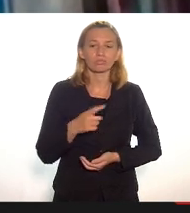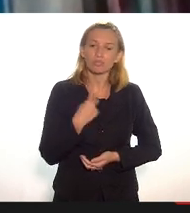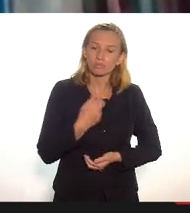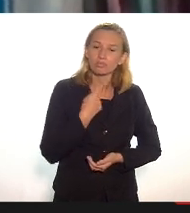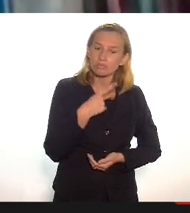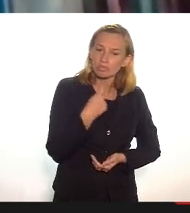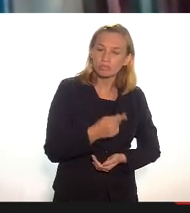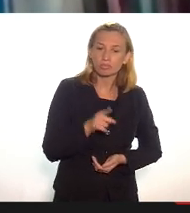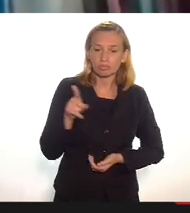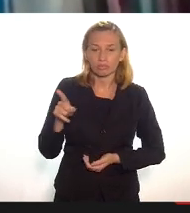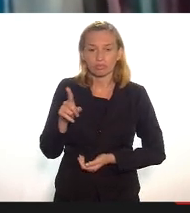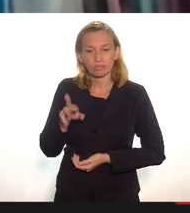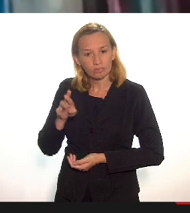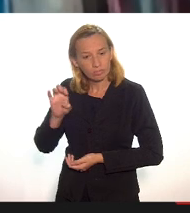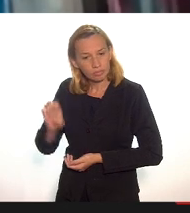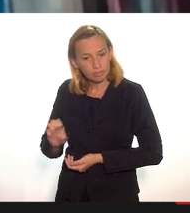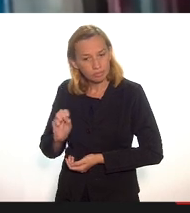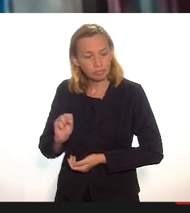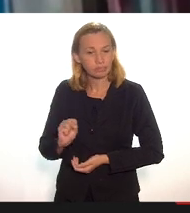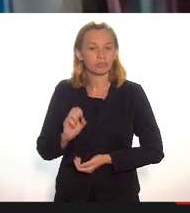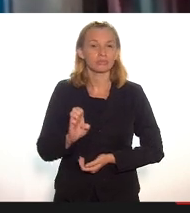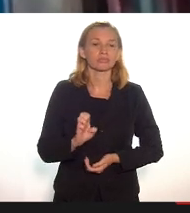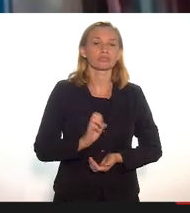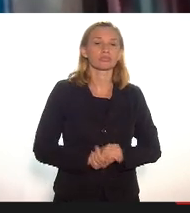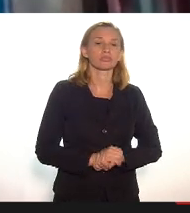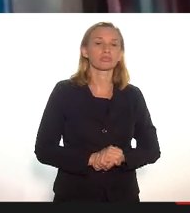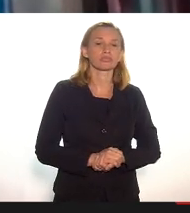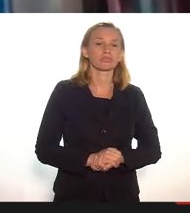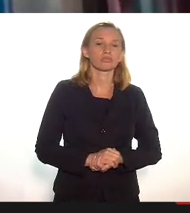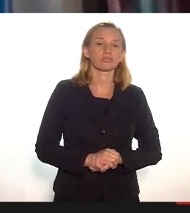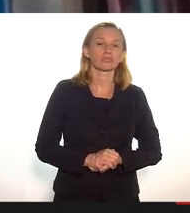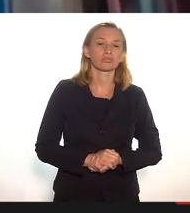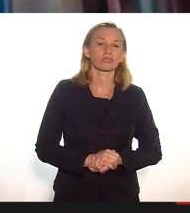lá no CREMERJ, nós questionamos